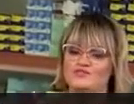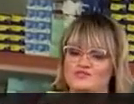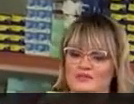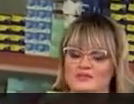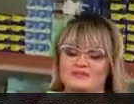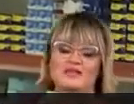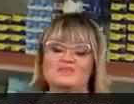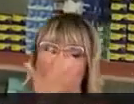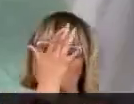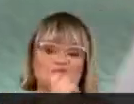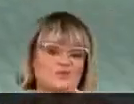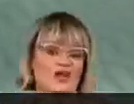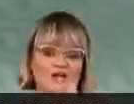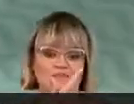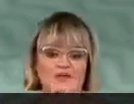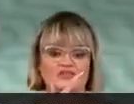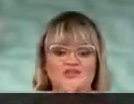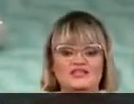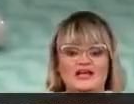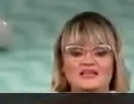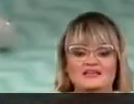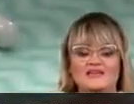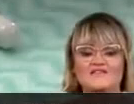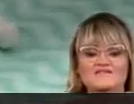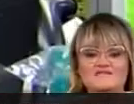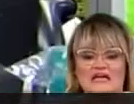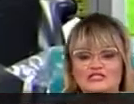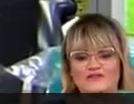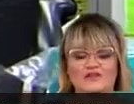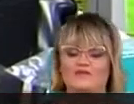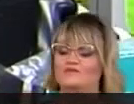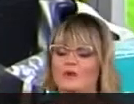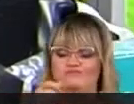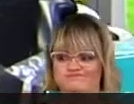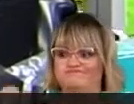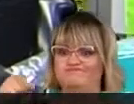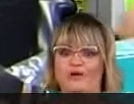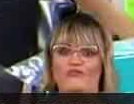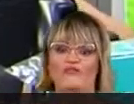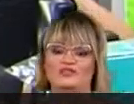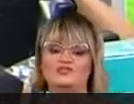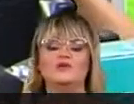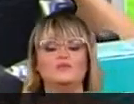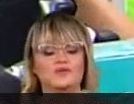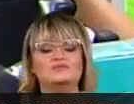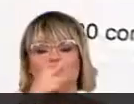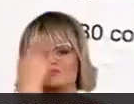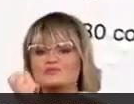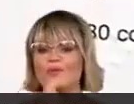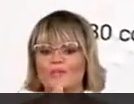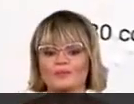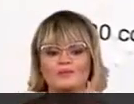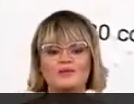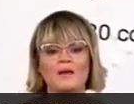facilidade na aquisição de remédios e a falta de venda fracionada promove ainda mais o aumento do consumo e